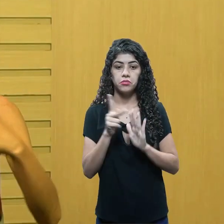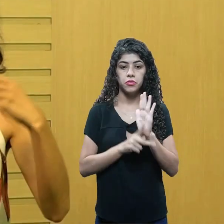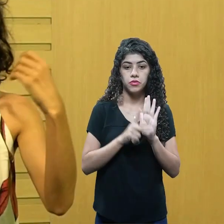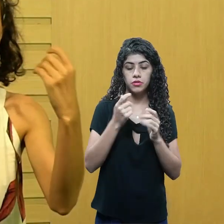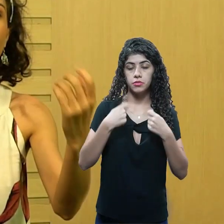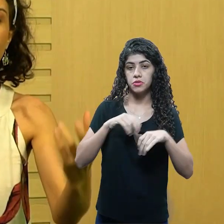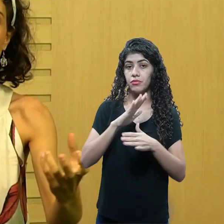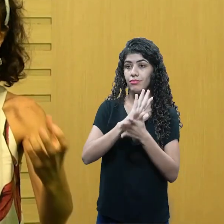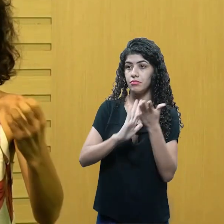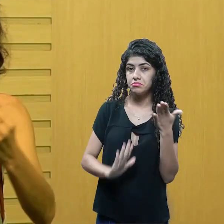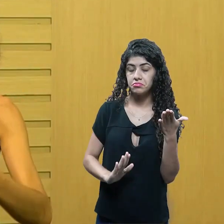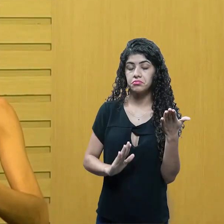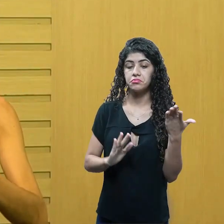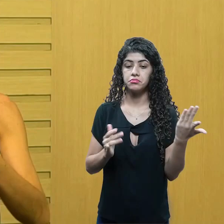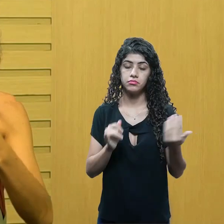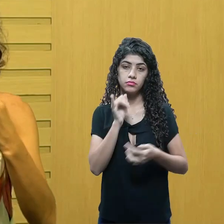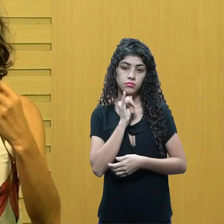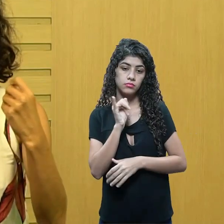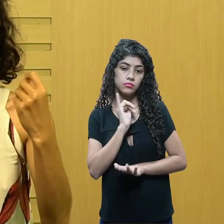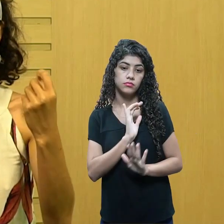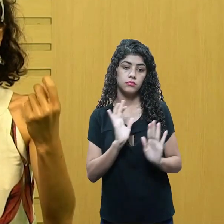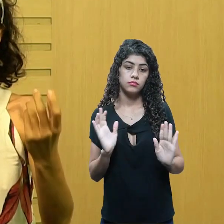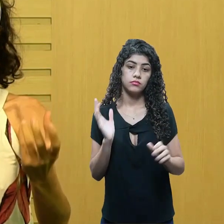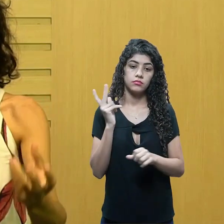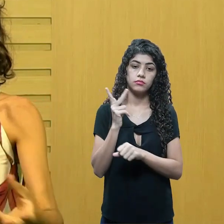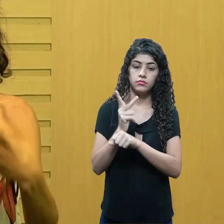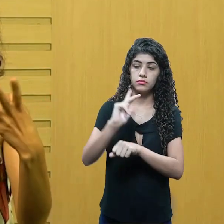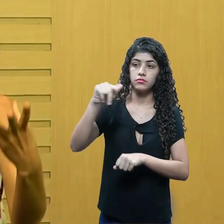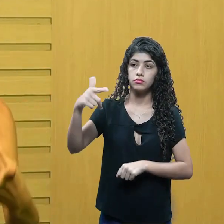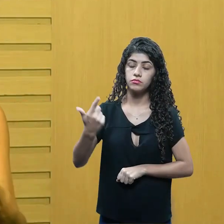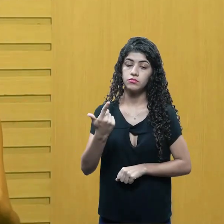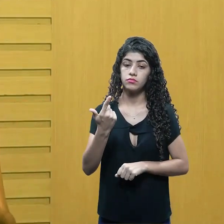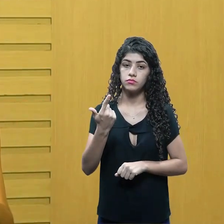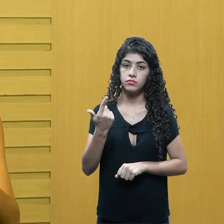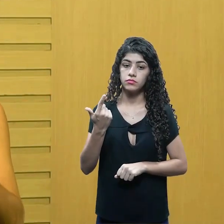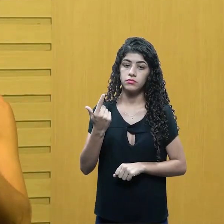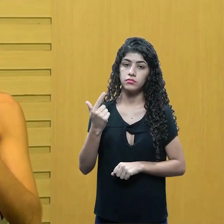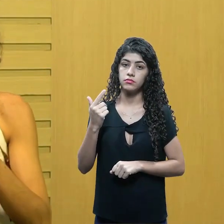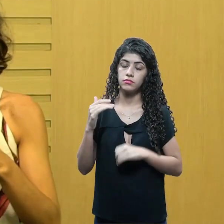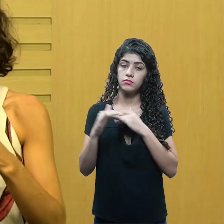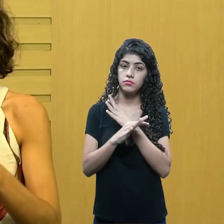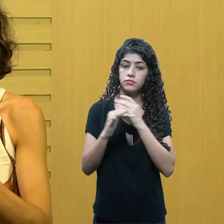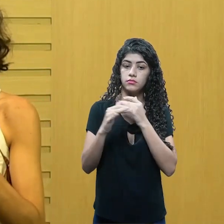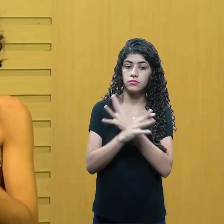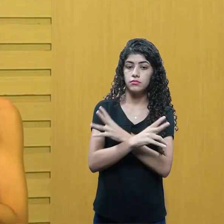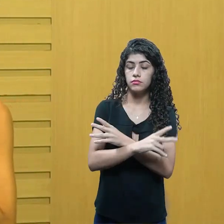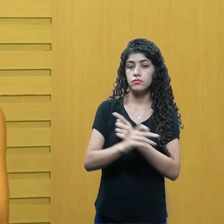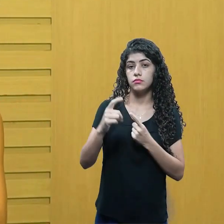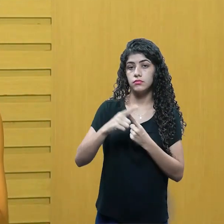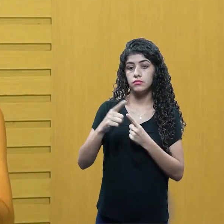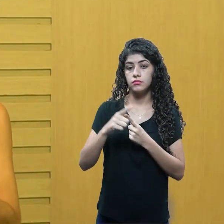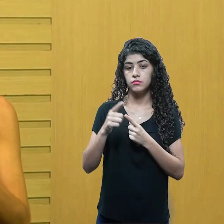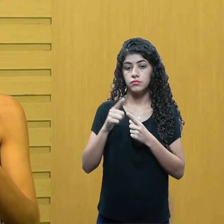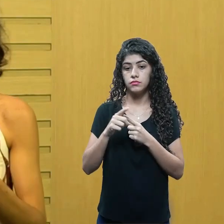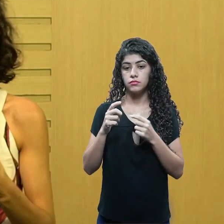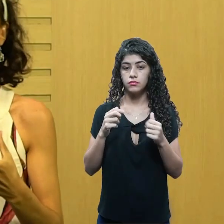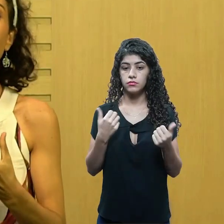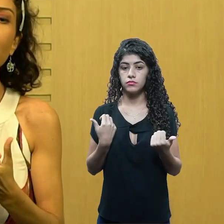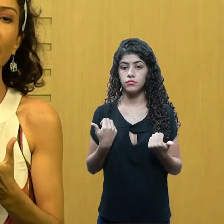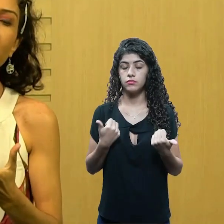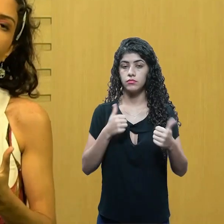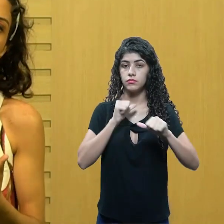projeto, você precisou fazer uma viagem para gravar em uma outra cidade, esse tipo de mudança ele precisa